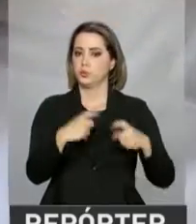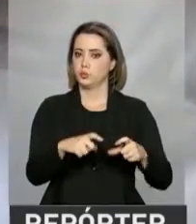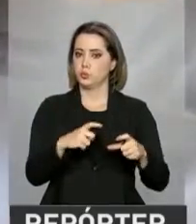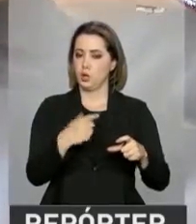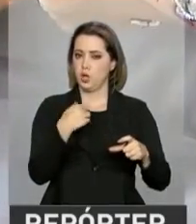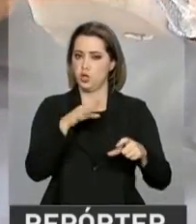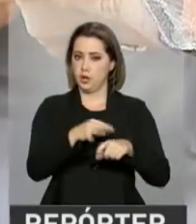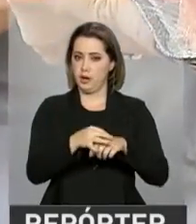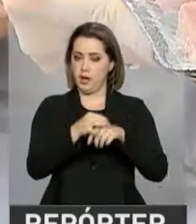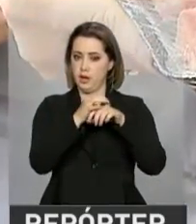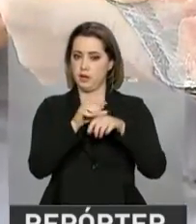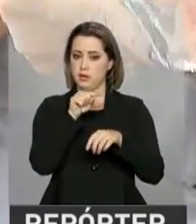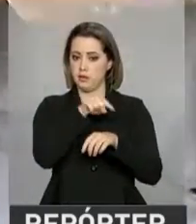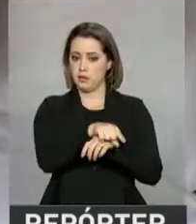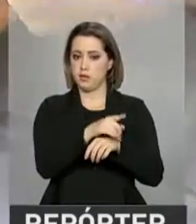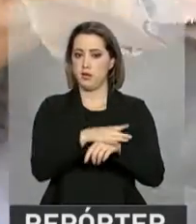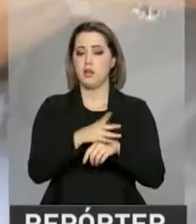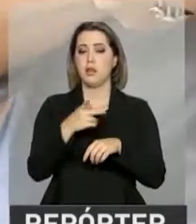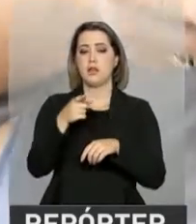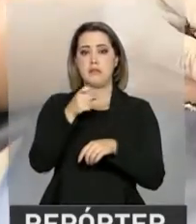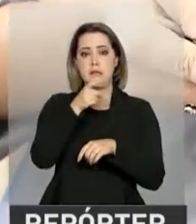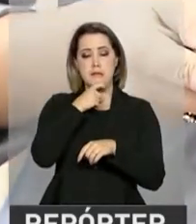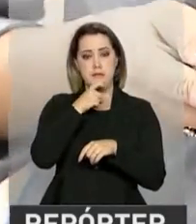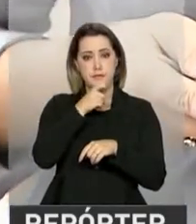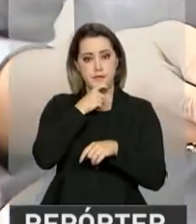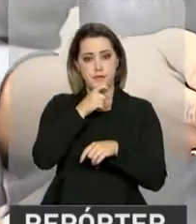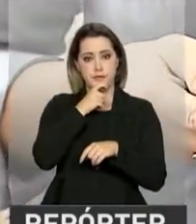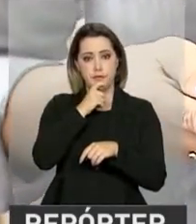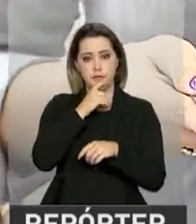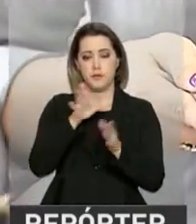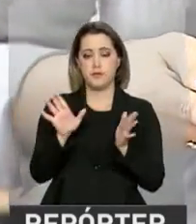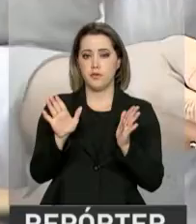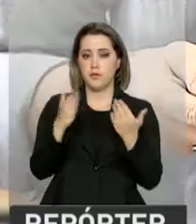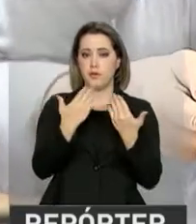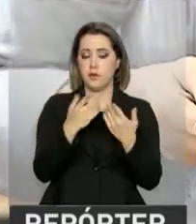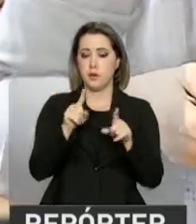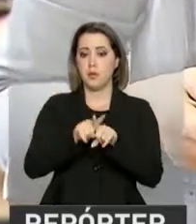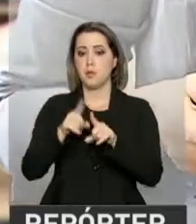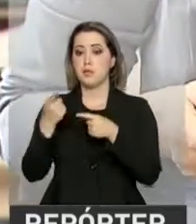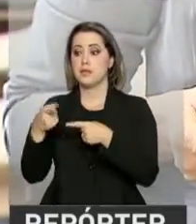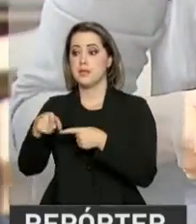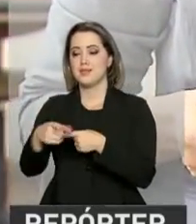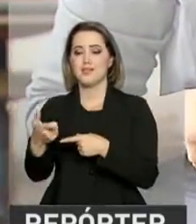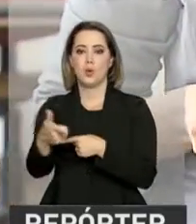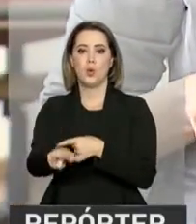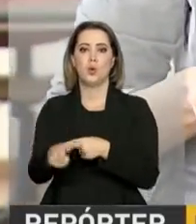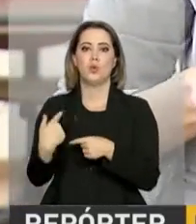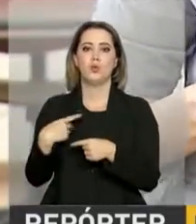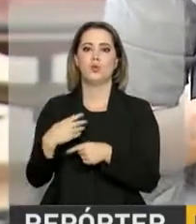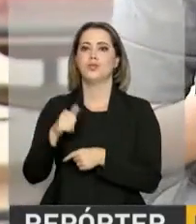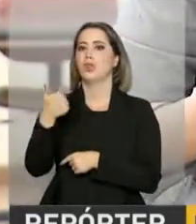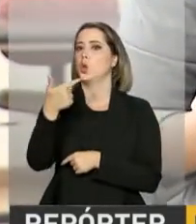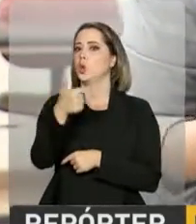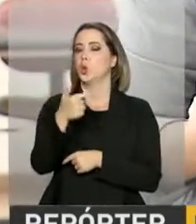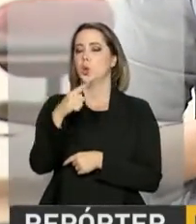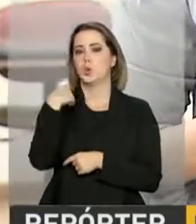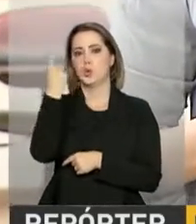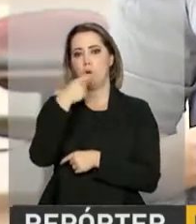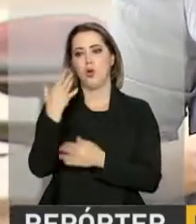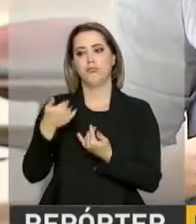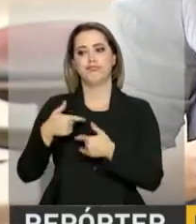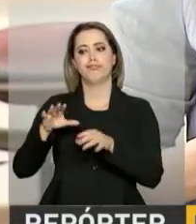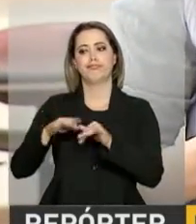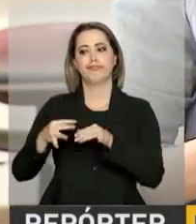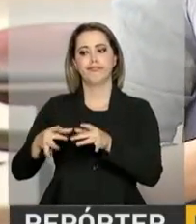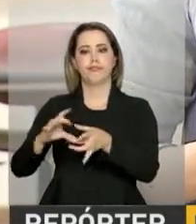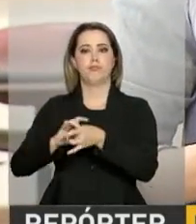dia. Essa ficou sob refrigeração desde a hora que saiu do supermercado. Já essa outra ficou fora da geladeira por mais de 12 horas. Será